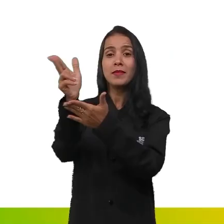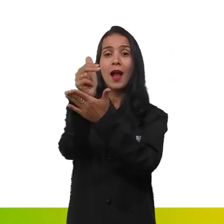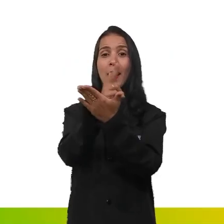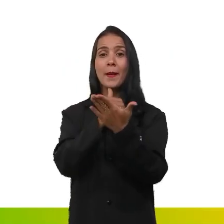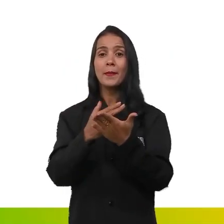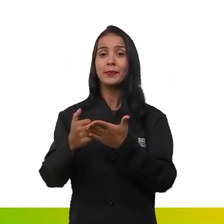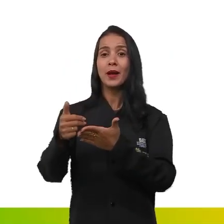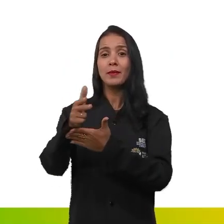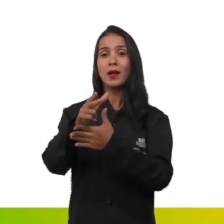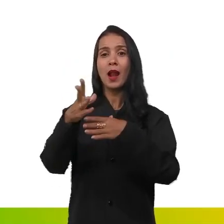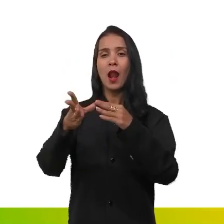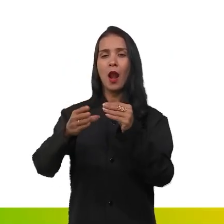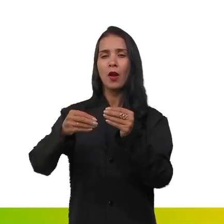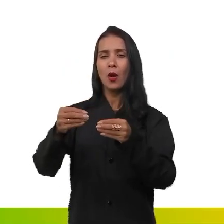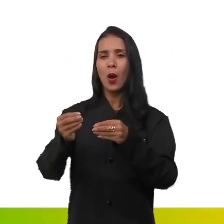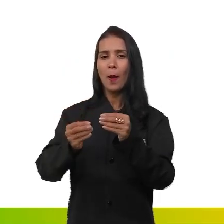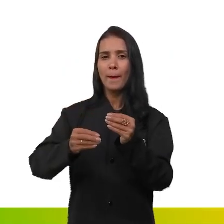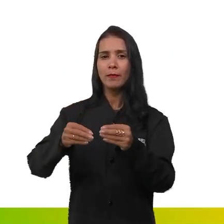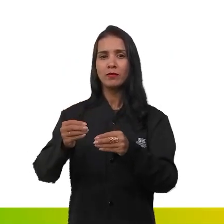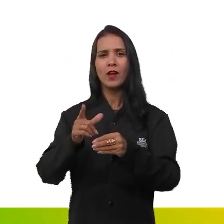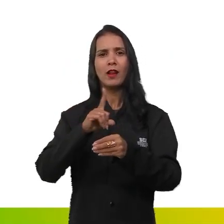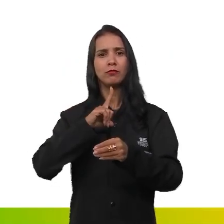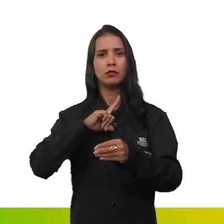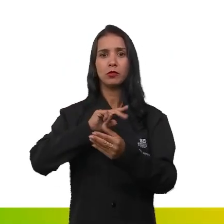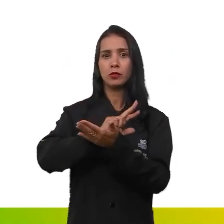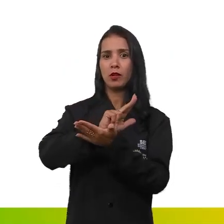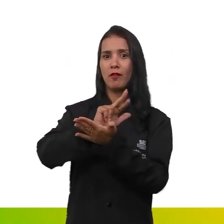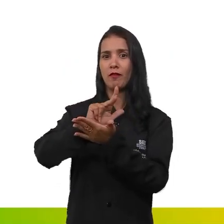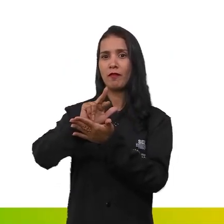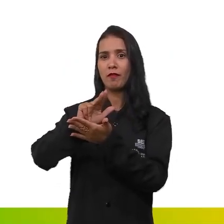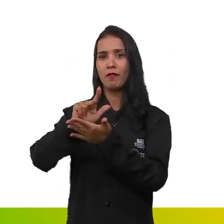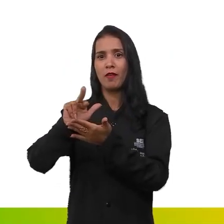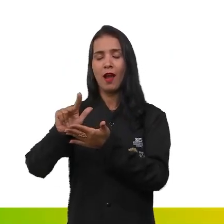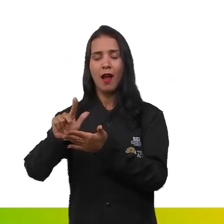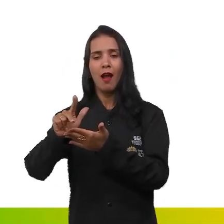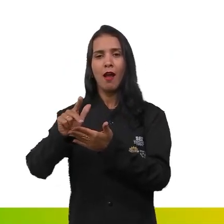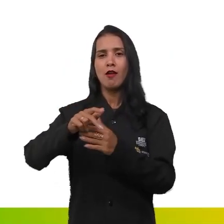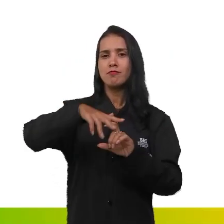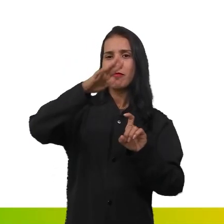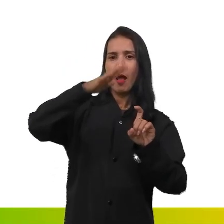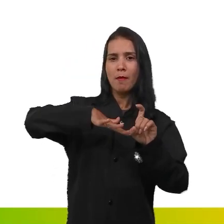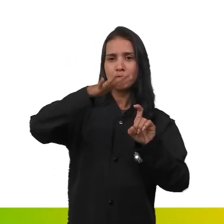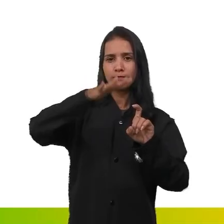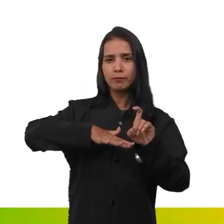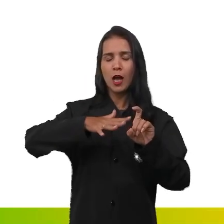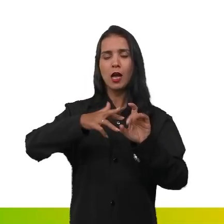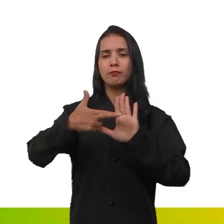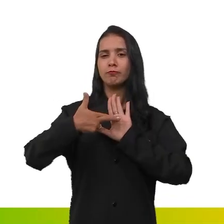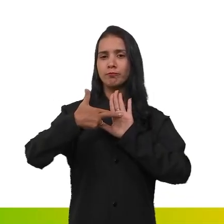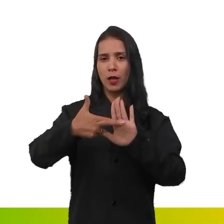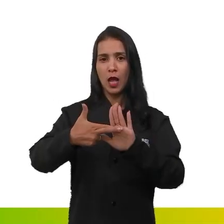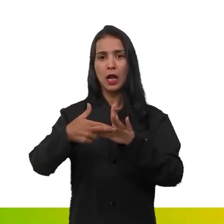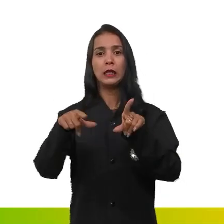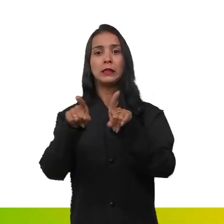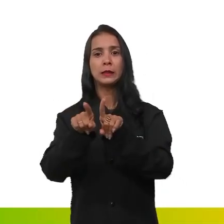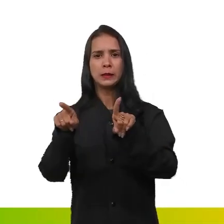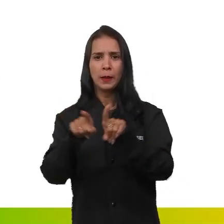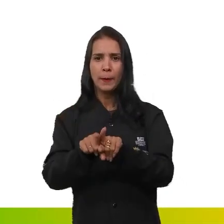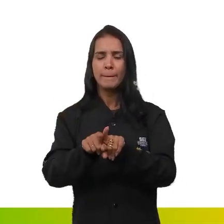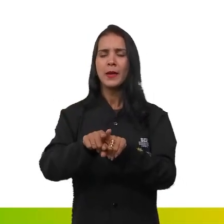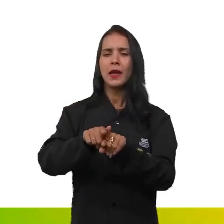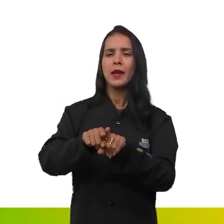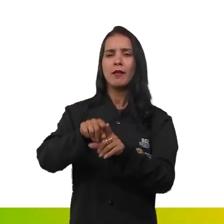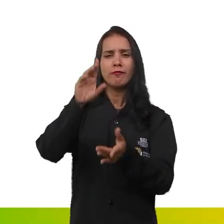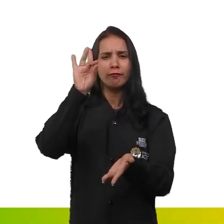vasos decorados com cenas mitológicas e cotidianas que revelam narrativas sobre deuses, heróis